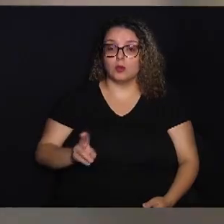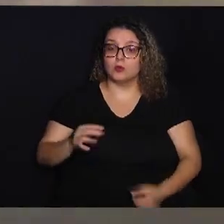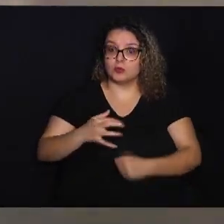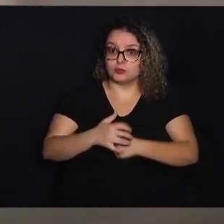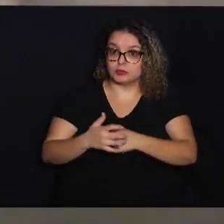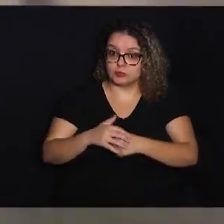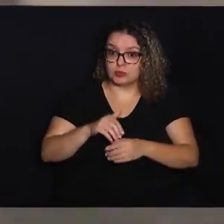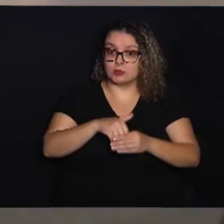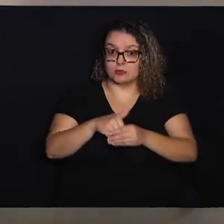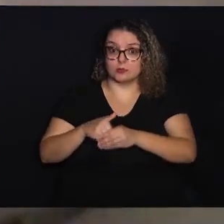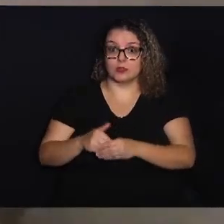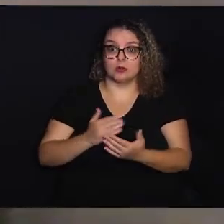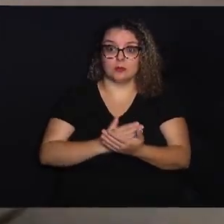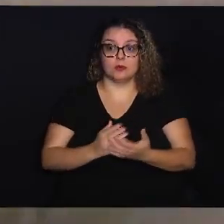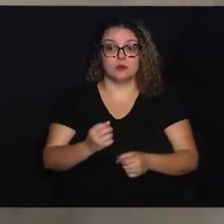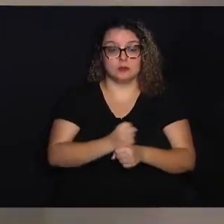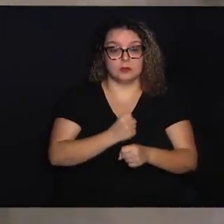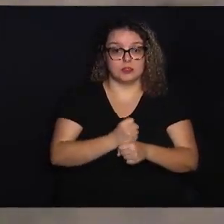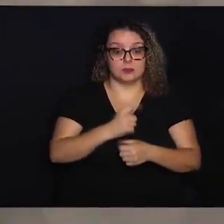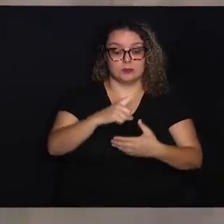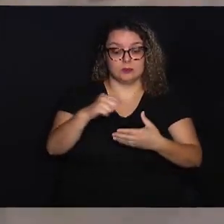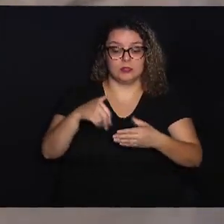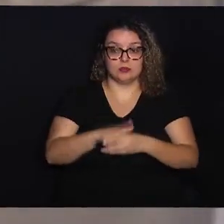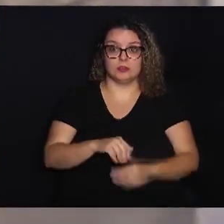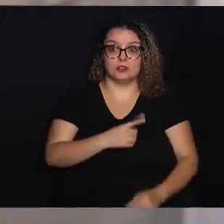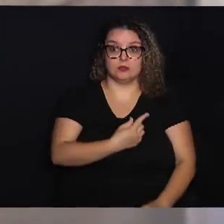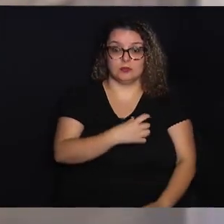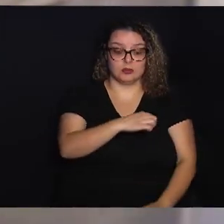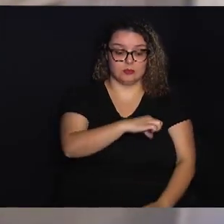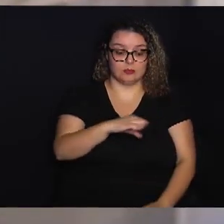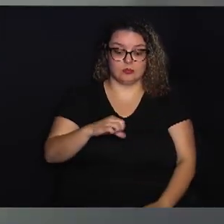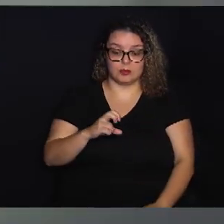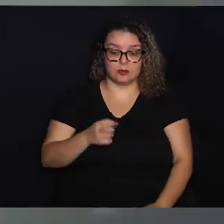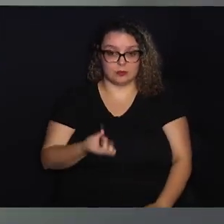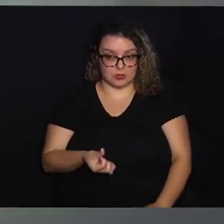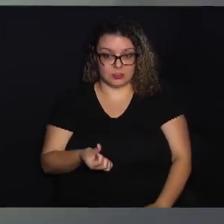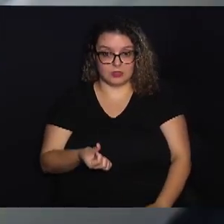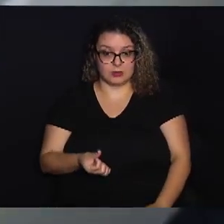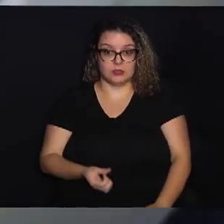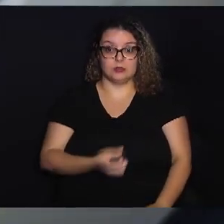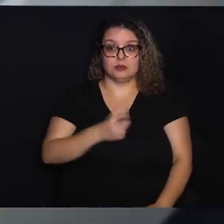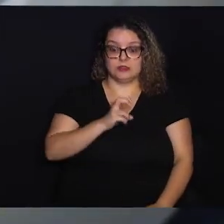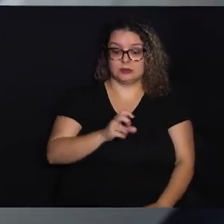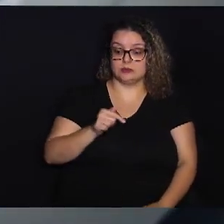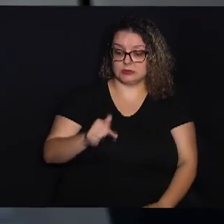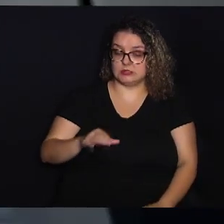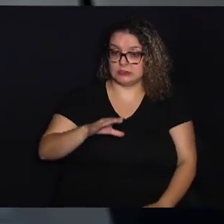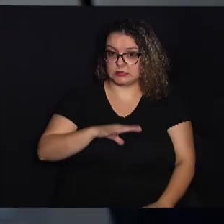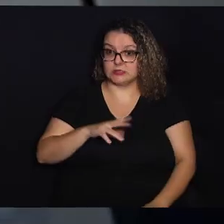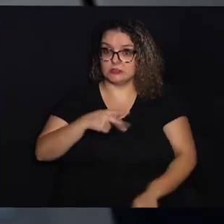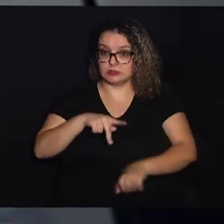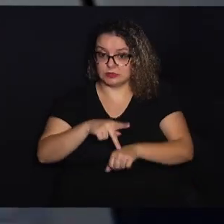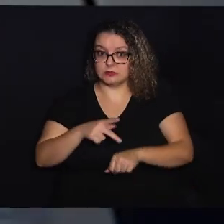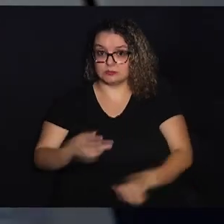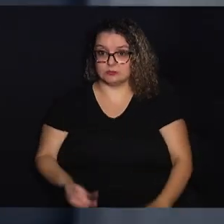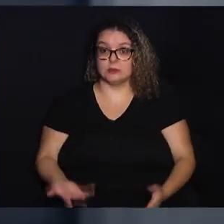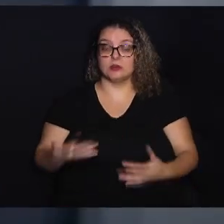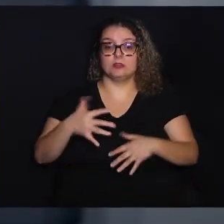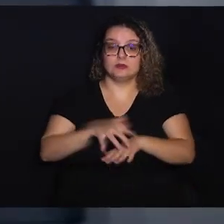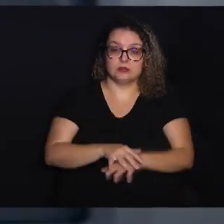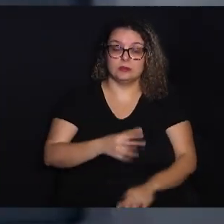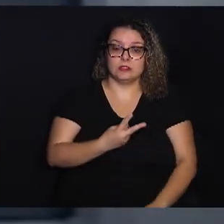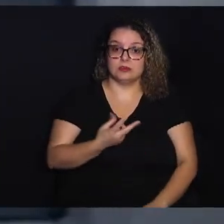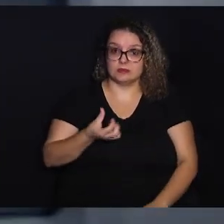eletrônico começou nas eleições municipais de 1996 em 57 cidades do país, incluindo as